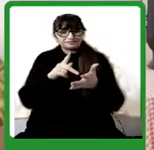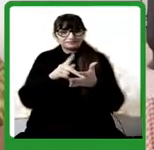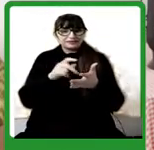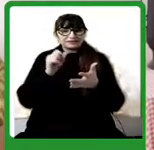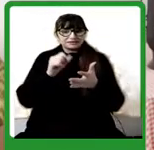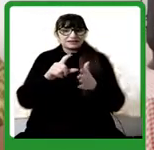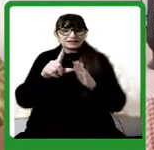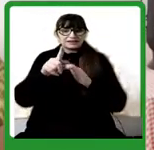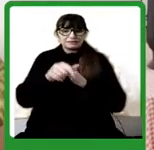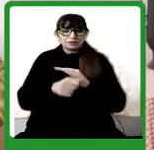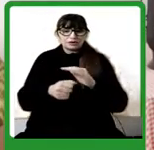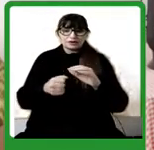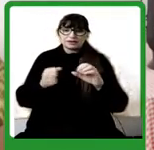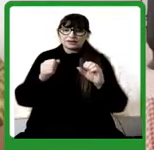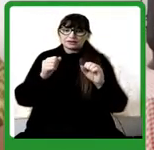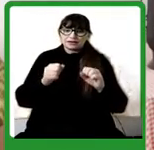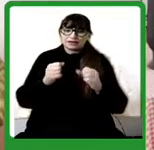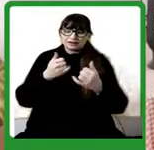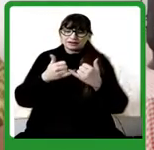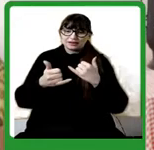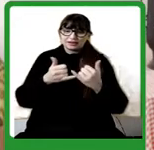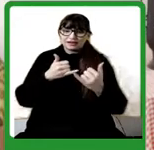bancos, no Sicredi.